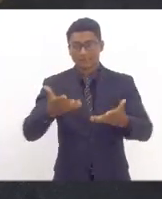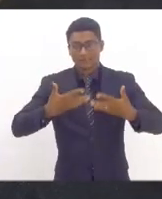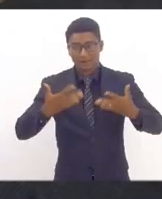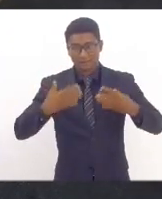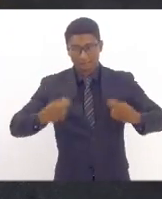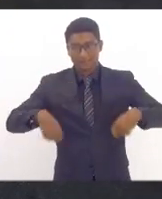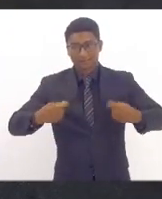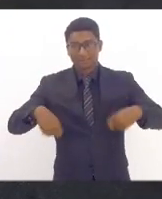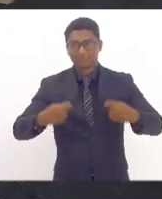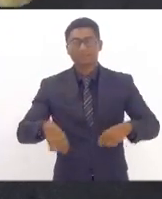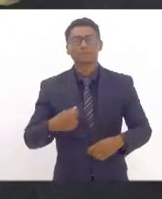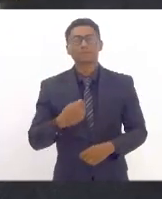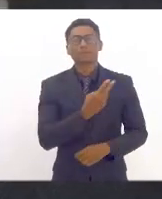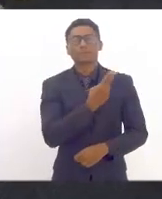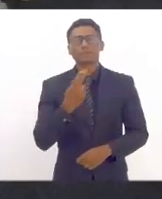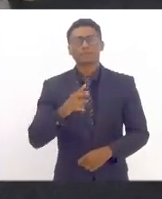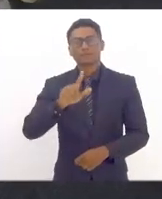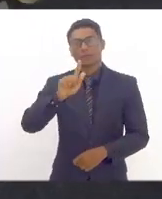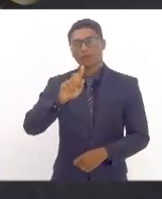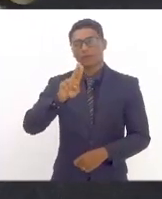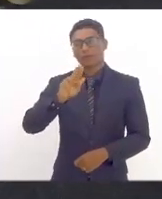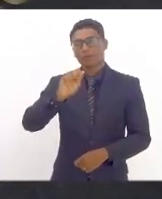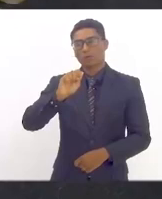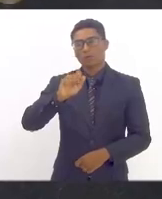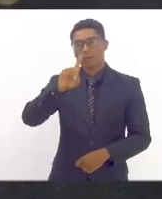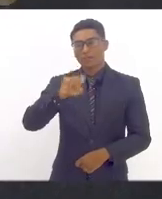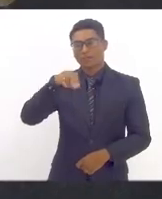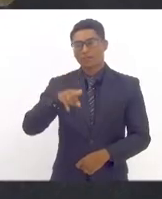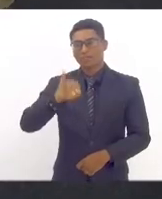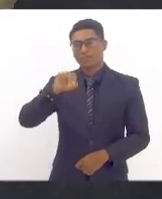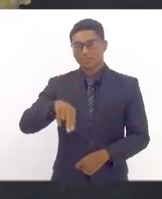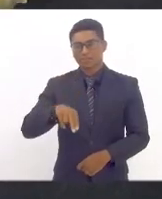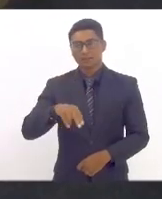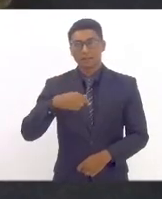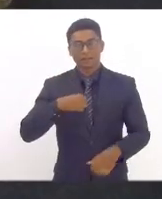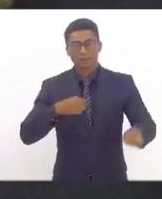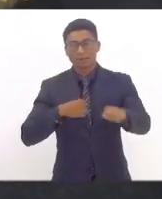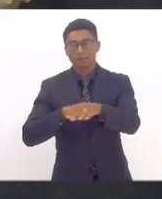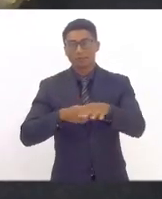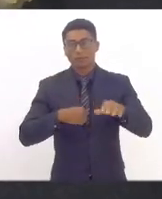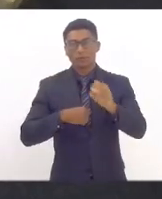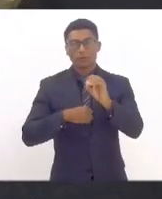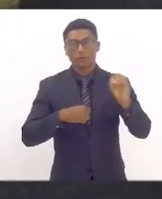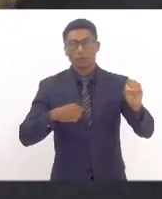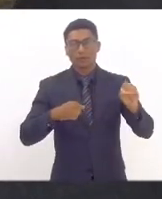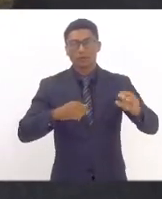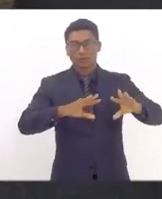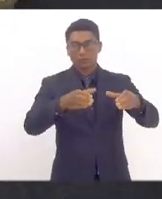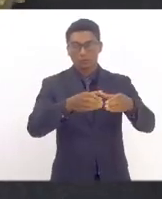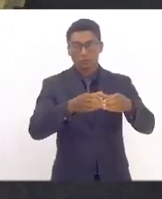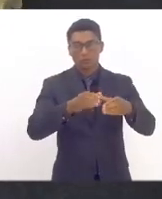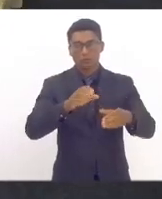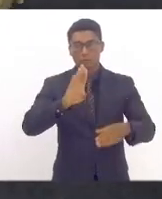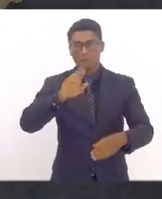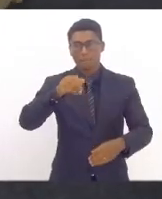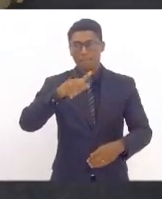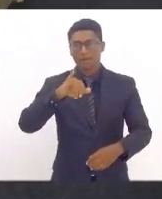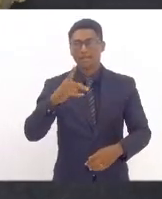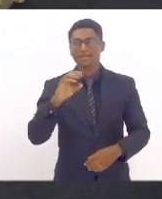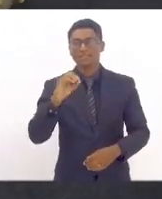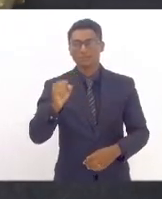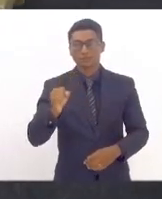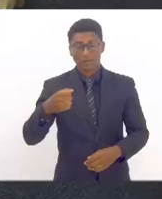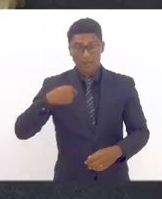Eu me chamo palhaço a guaxinim esse olhar da Zona Oeste companhia dois banquinhos vem chegando no Pedaço para conduzir essa noite